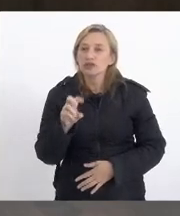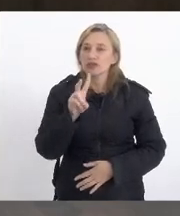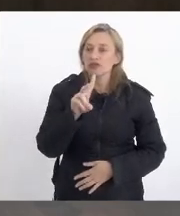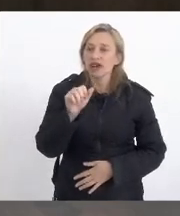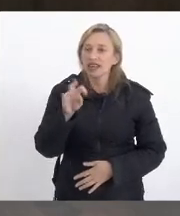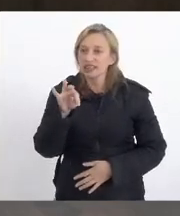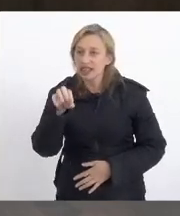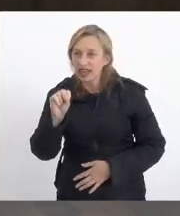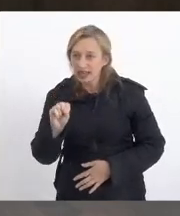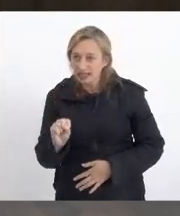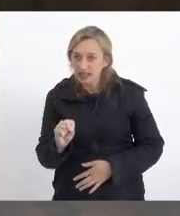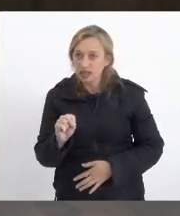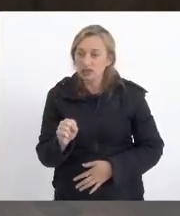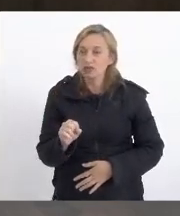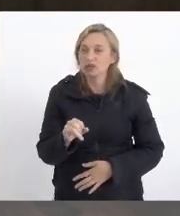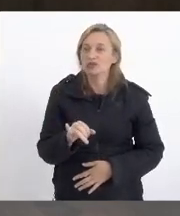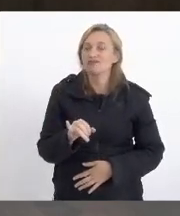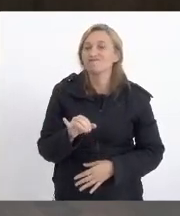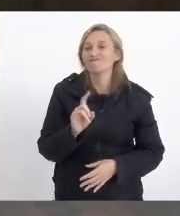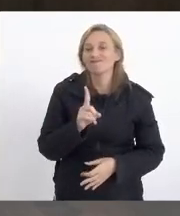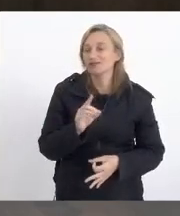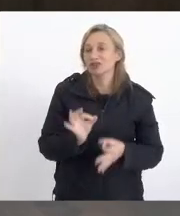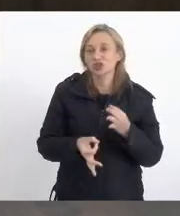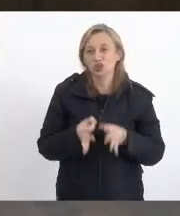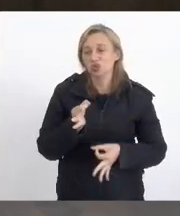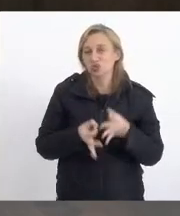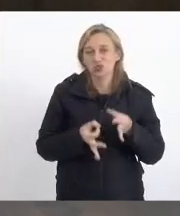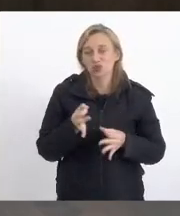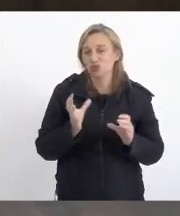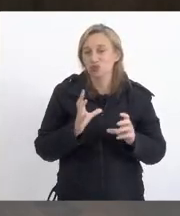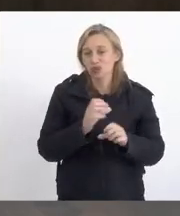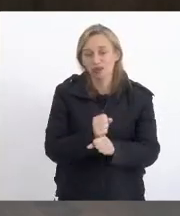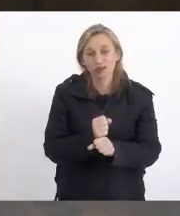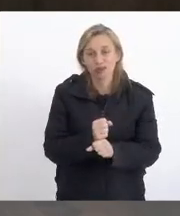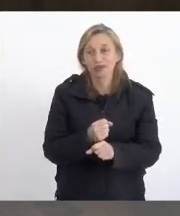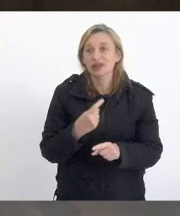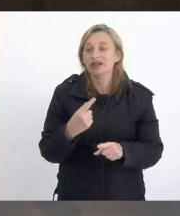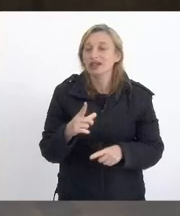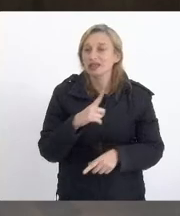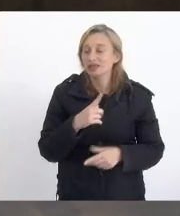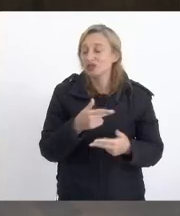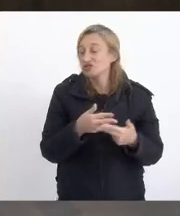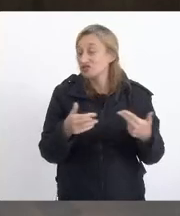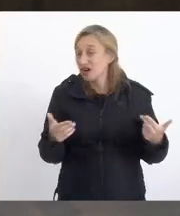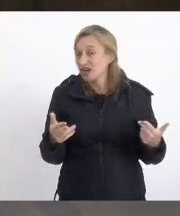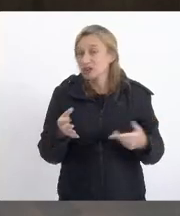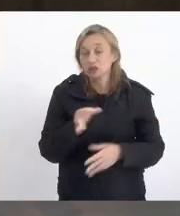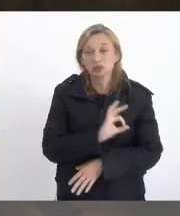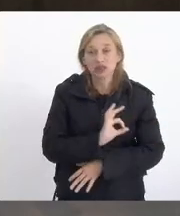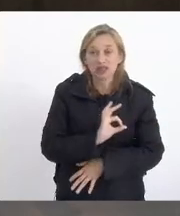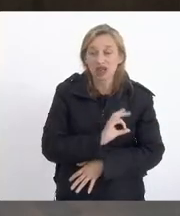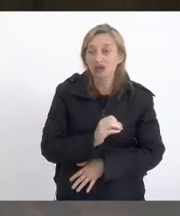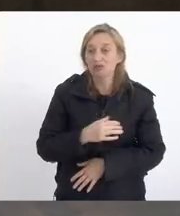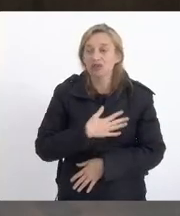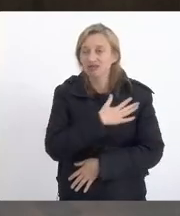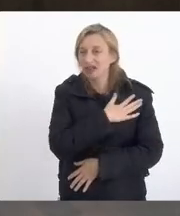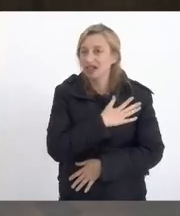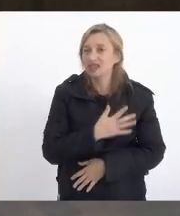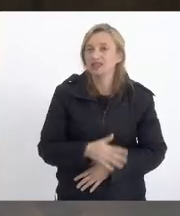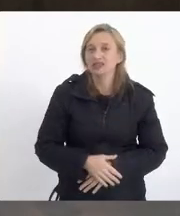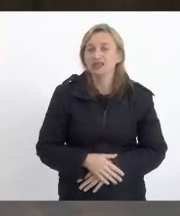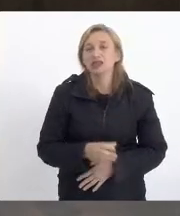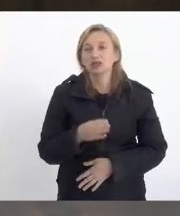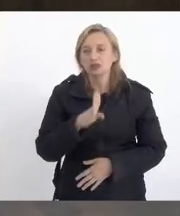hoje é um pouco injusto da forma que ele é calculado, porque nós temos diversos policiais militares